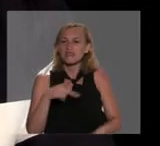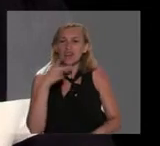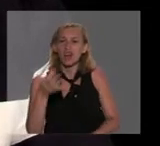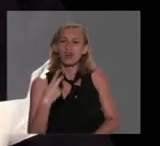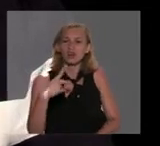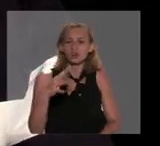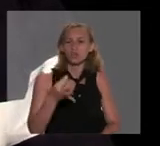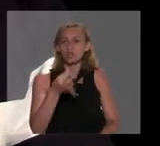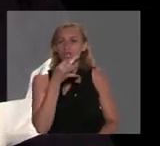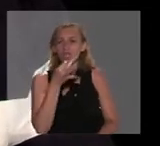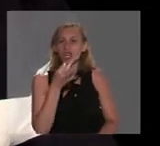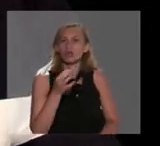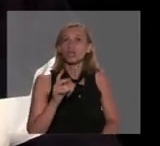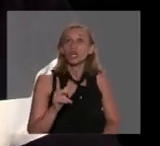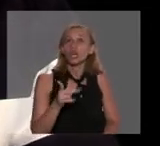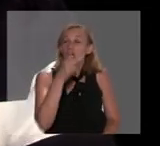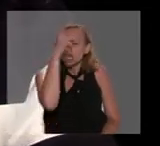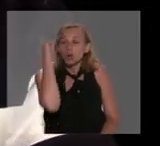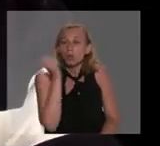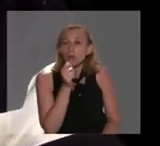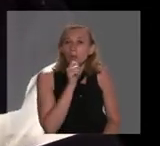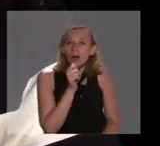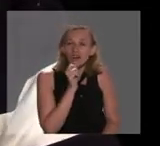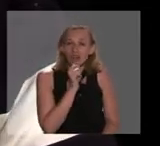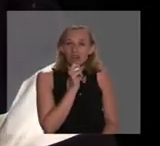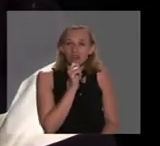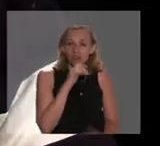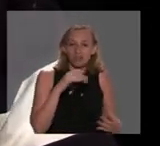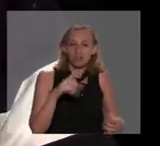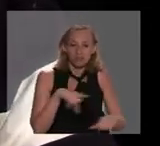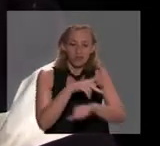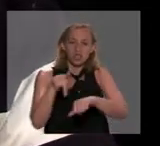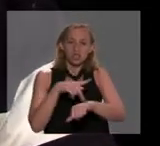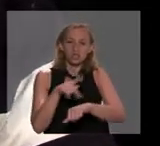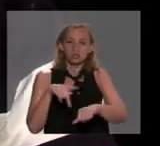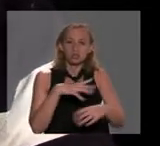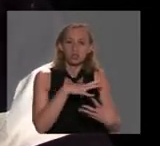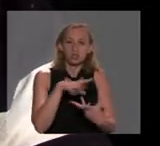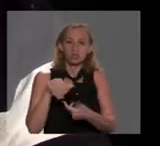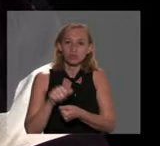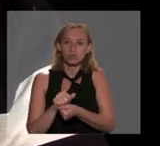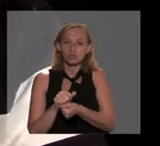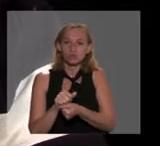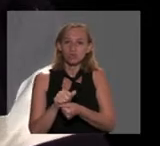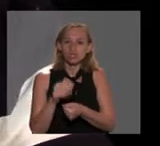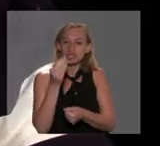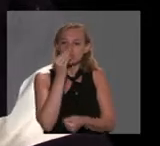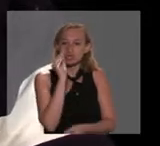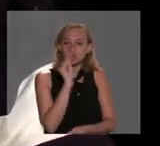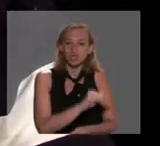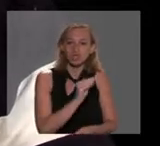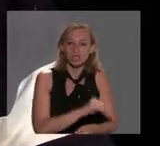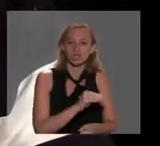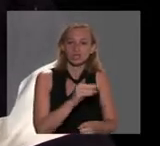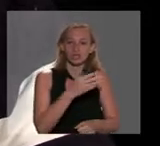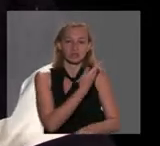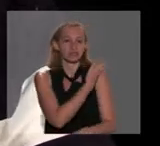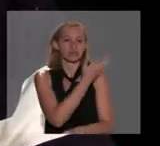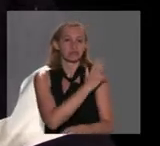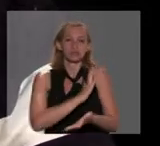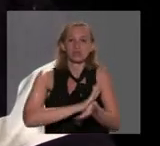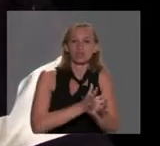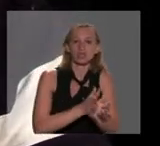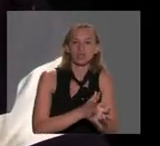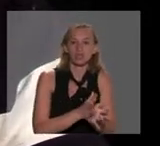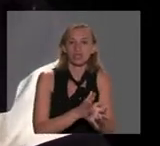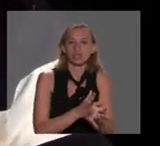escrever exatamente qual é o seu ponto. E outra, em nenhum outro país do mundo haveriam pessoas que negariam pautas do racismo nesse mundo. A gente tem